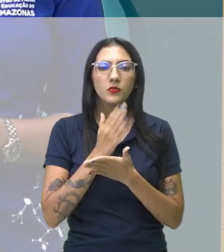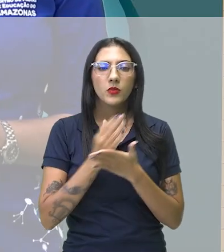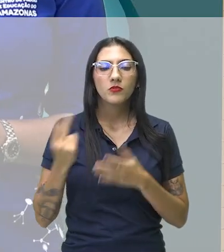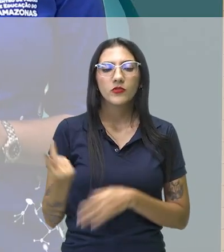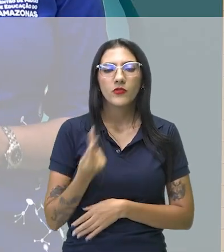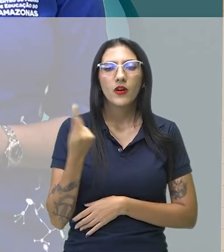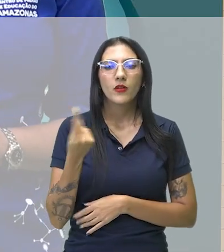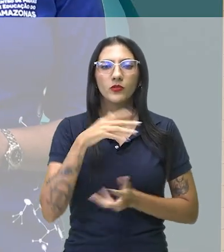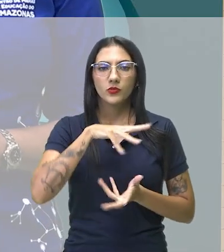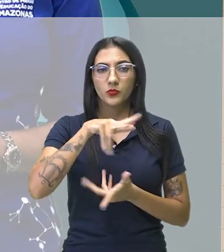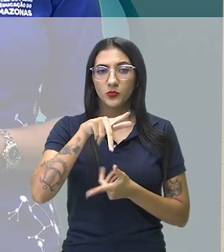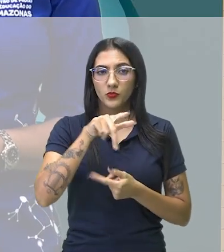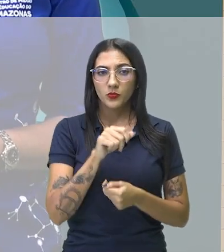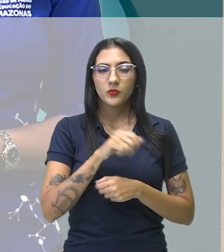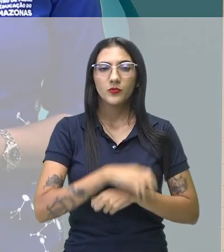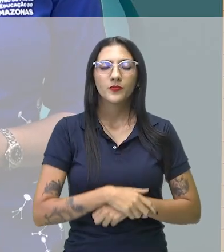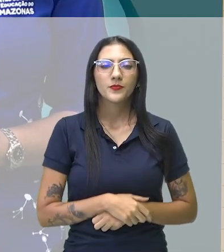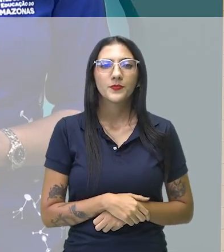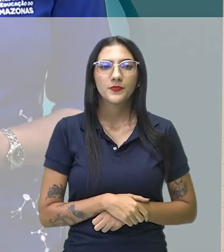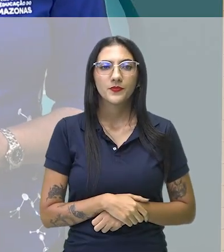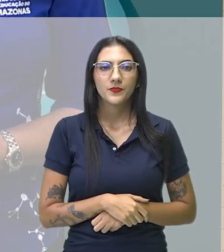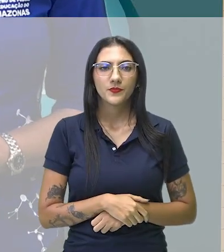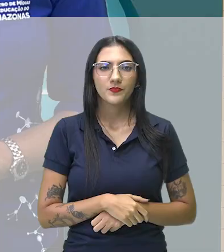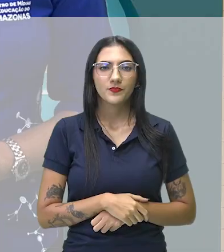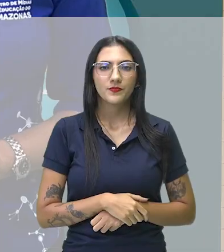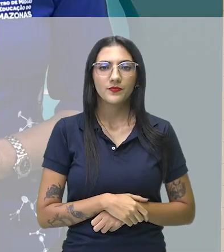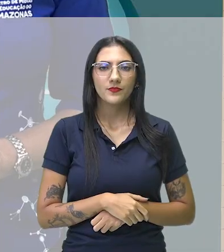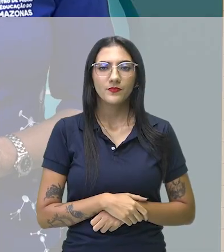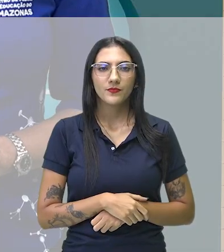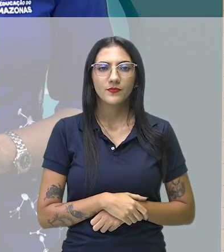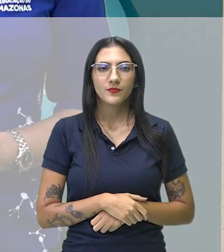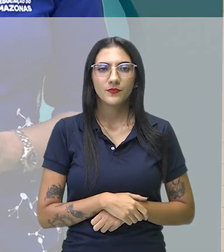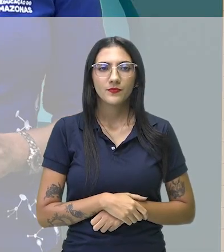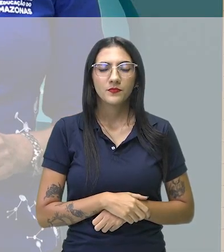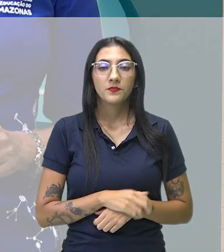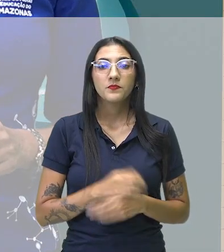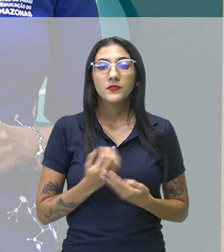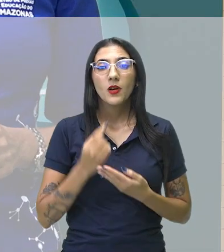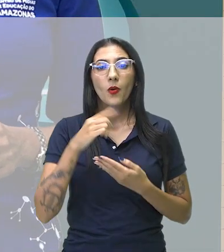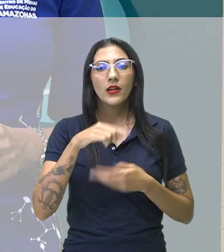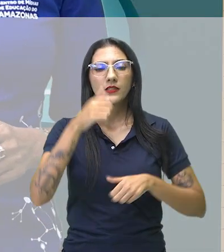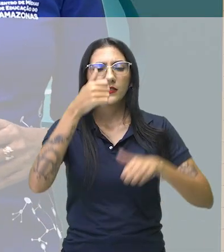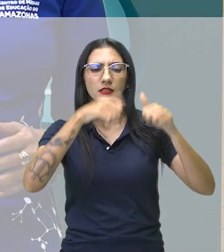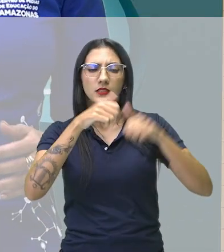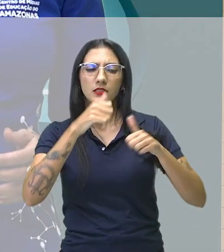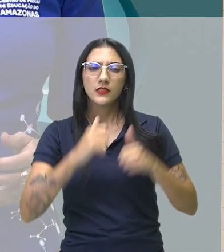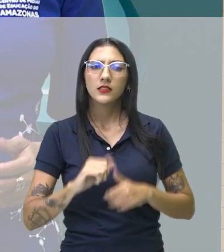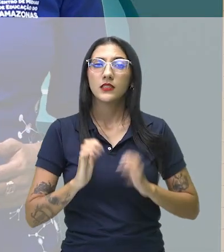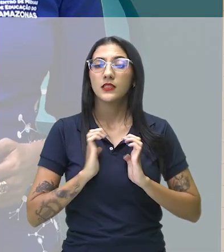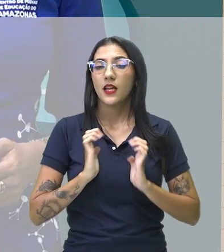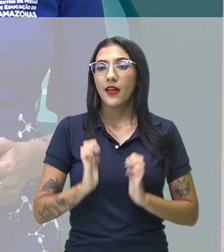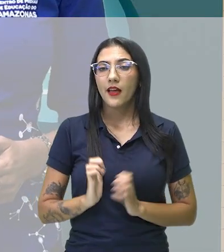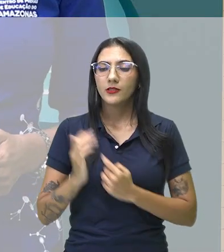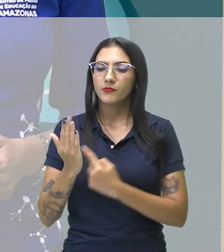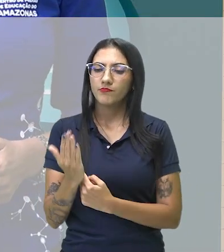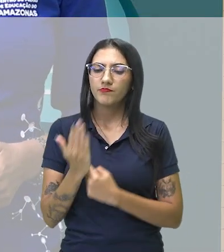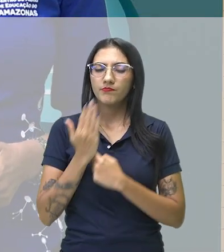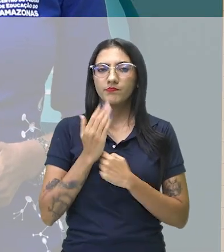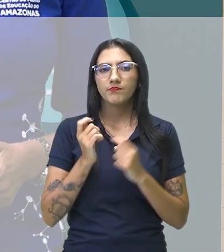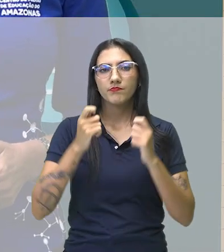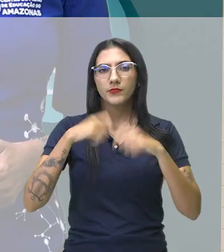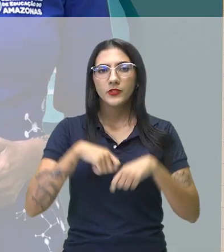valores universais. A análise ética nos ajuda